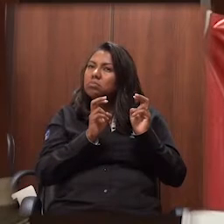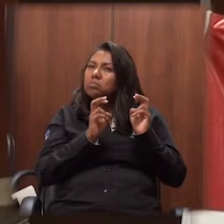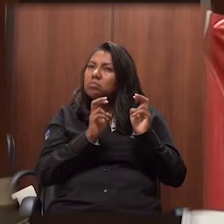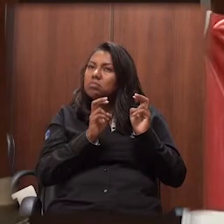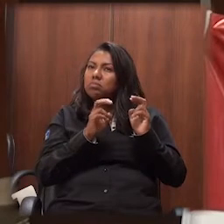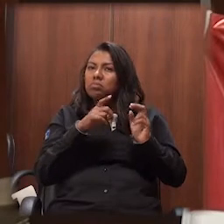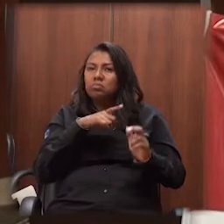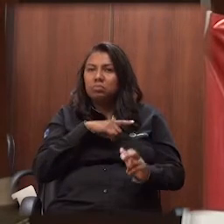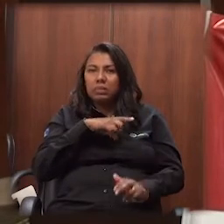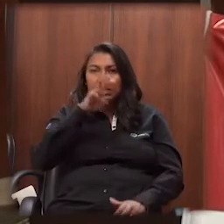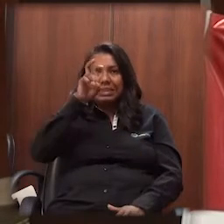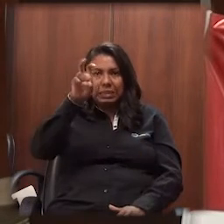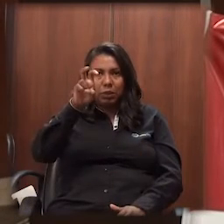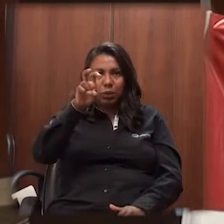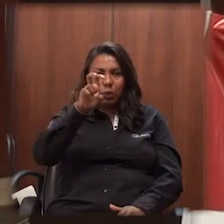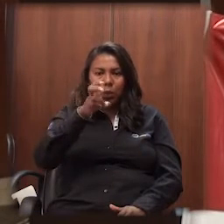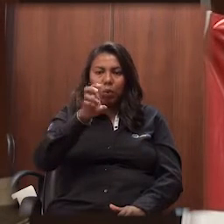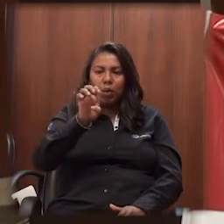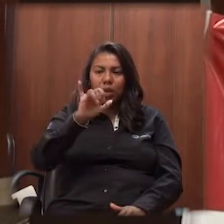de 5 eixos.